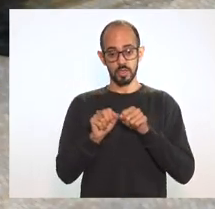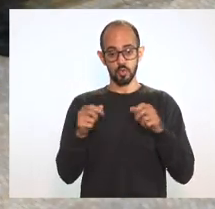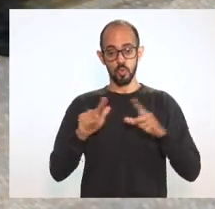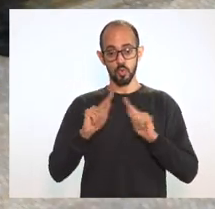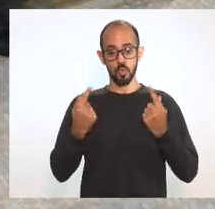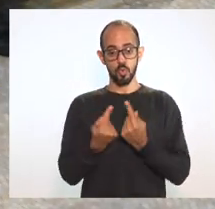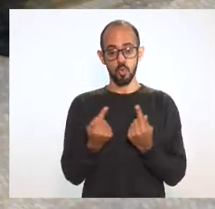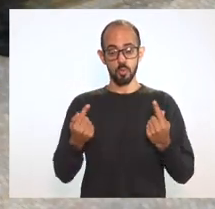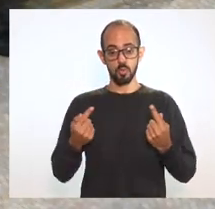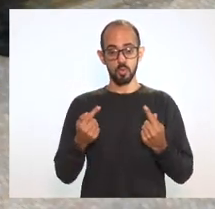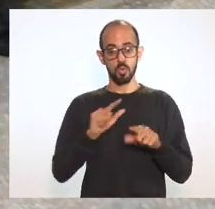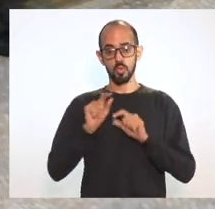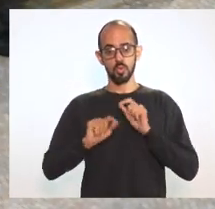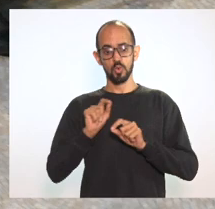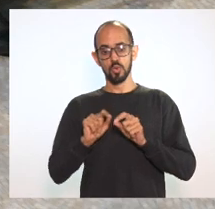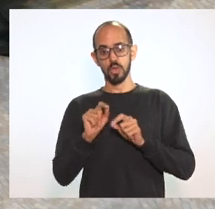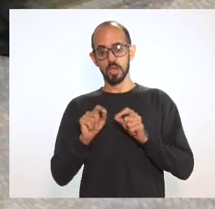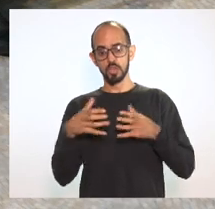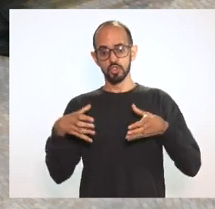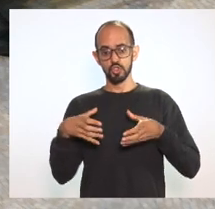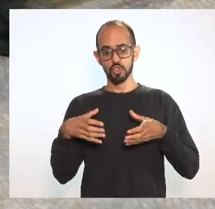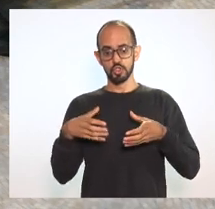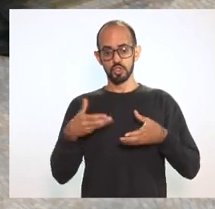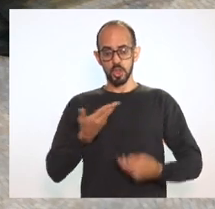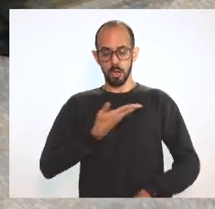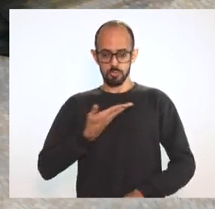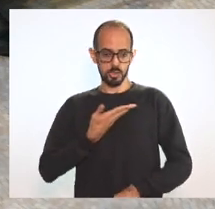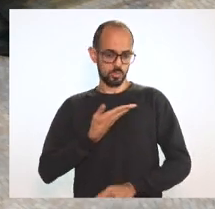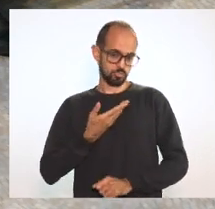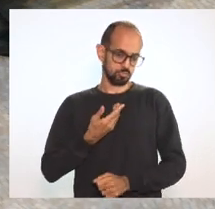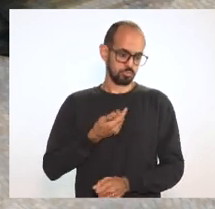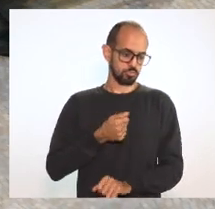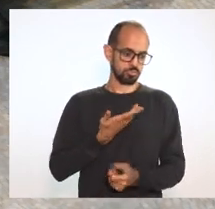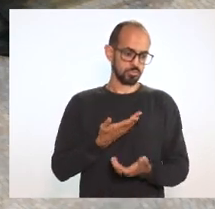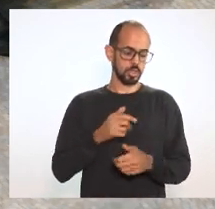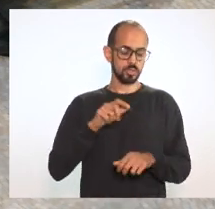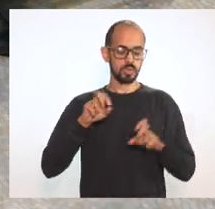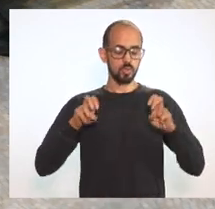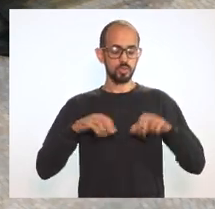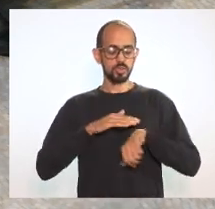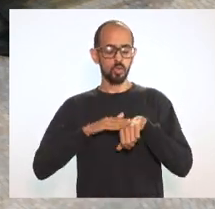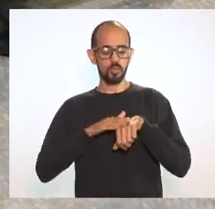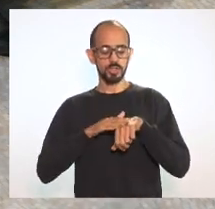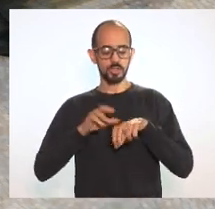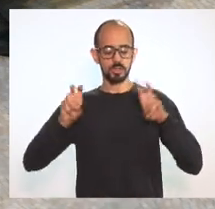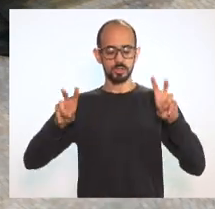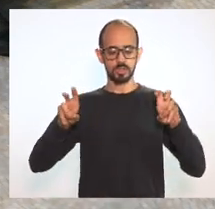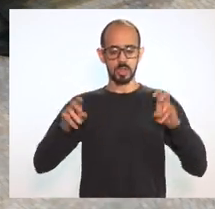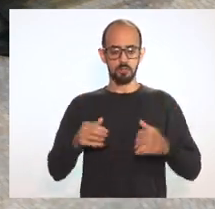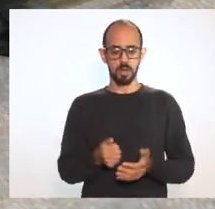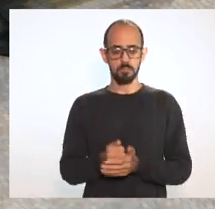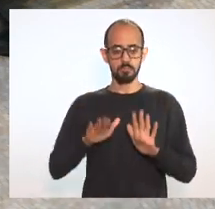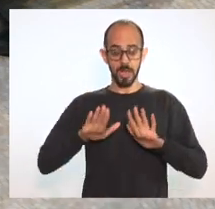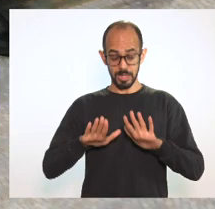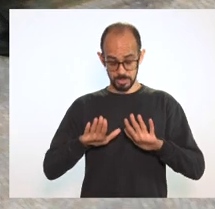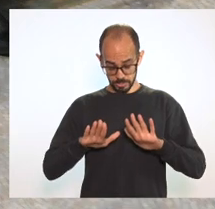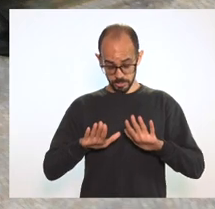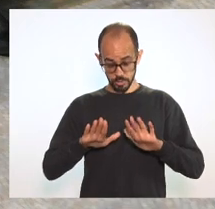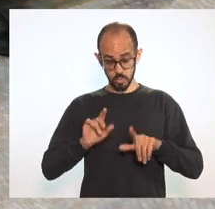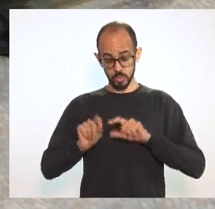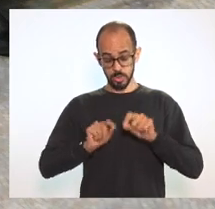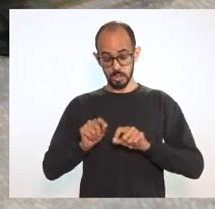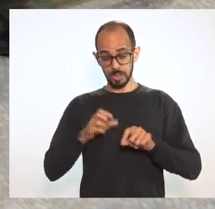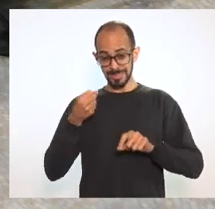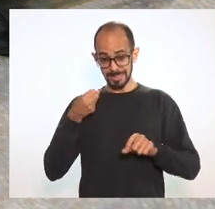de colégios, enfim, está debatendo esse tema aqui na casa. Mas eu creio que, inclusive, se